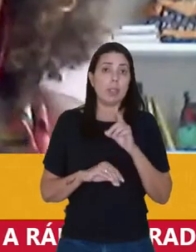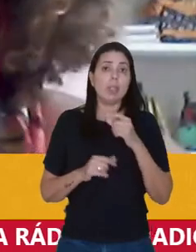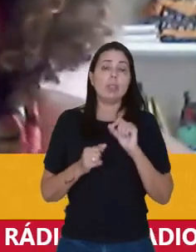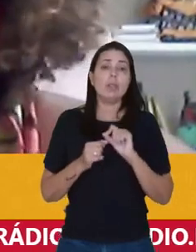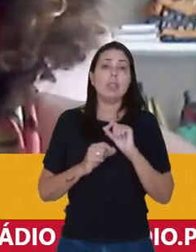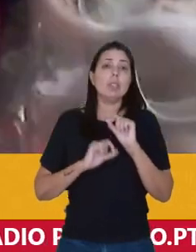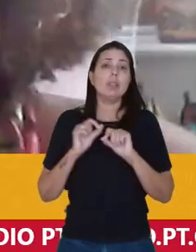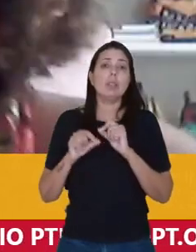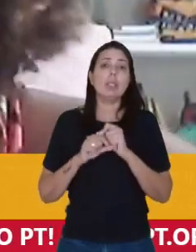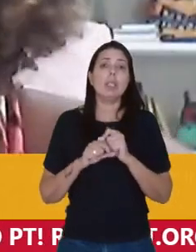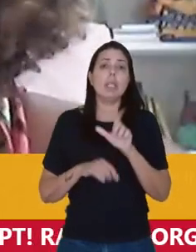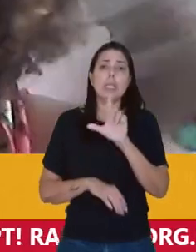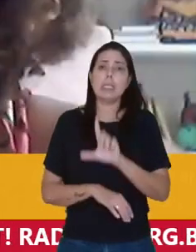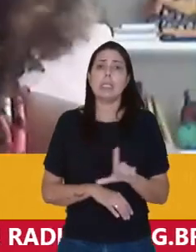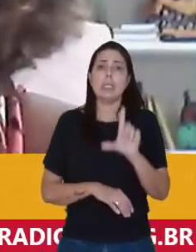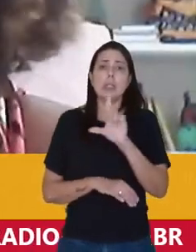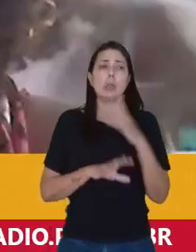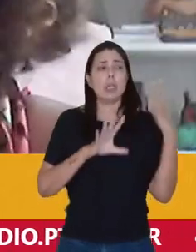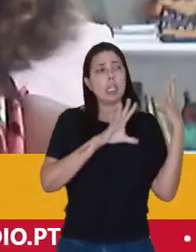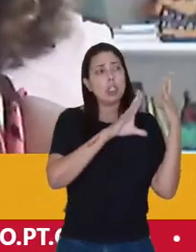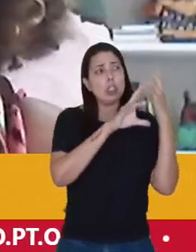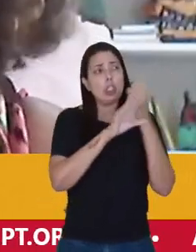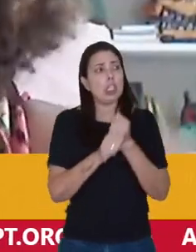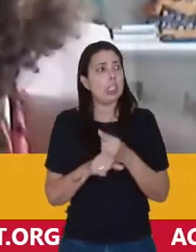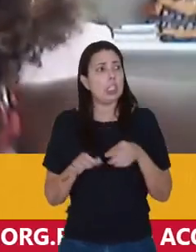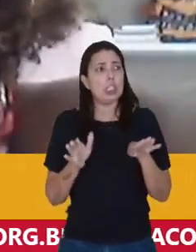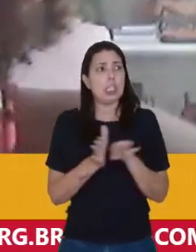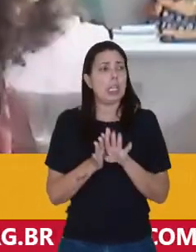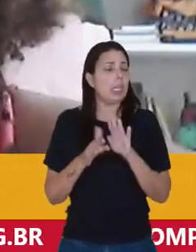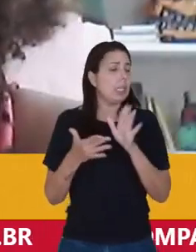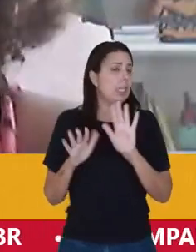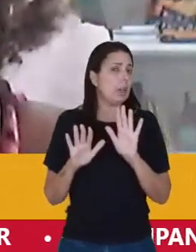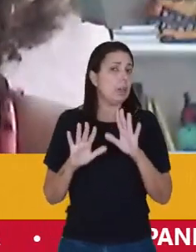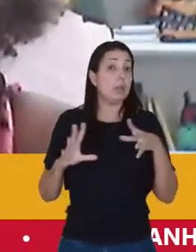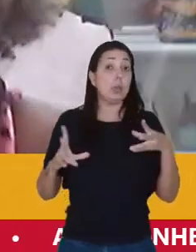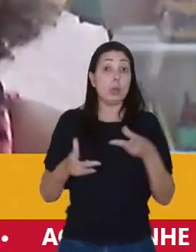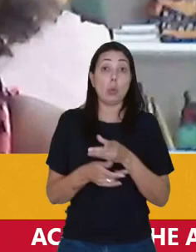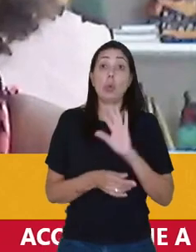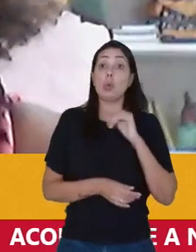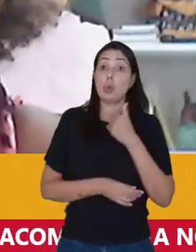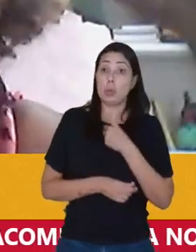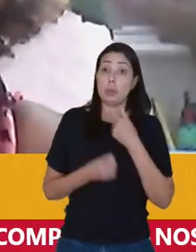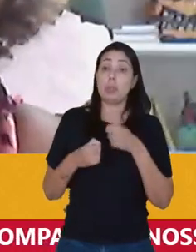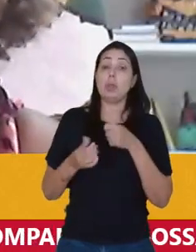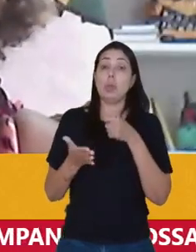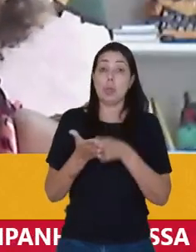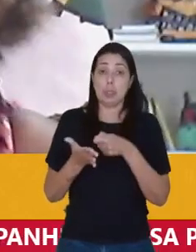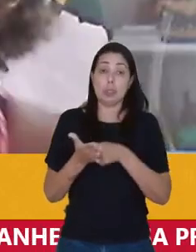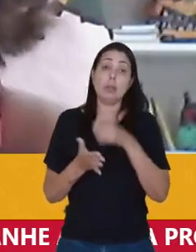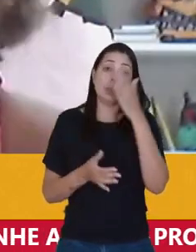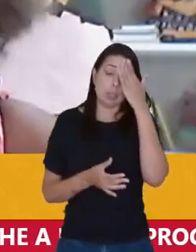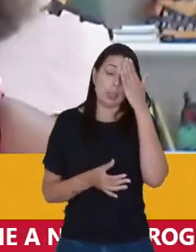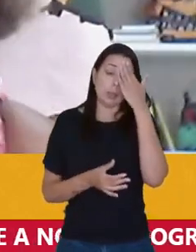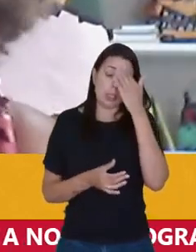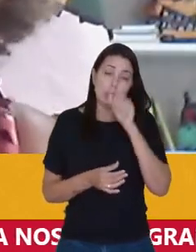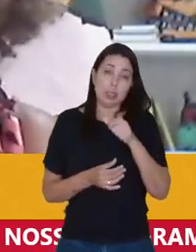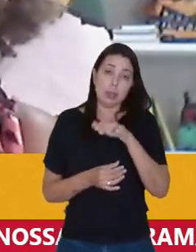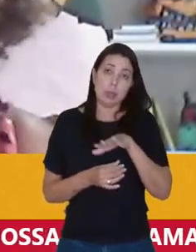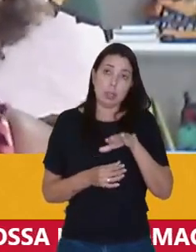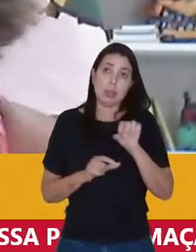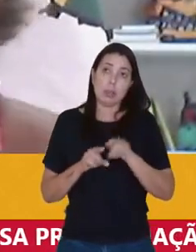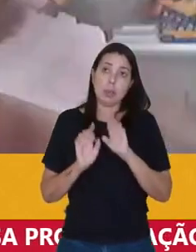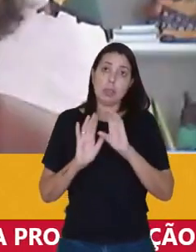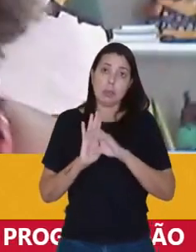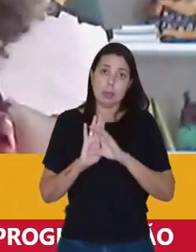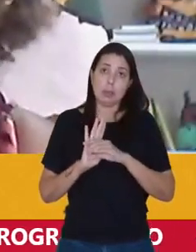da licenciatura, da engenharia ambiental que tem que estudar ambiente, não. Todos nós temos a obrigação de saber. E isso é uma mexida